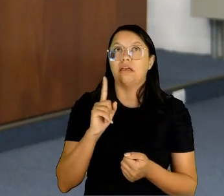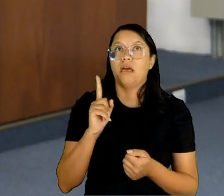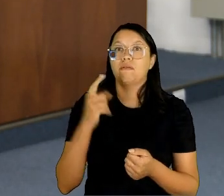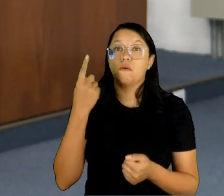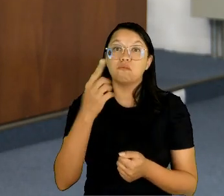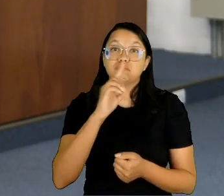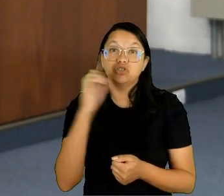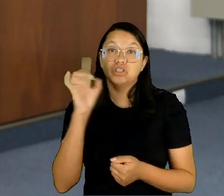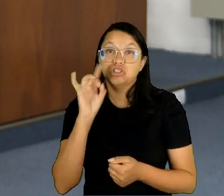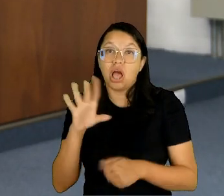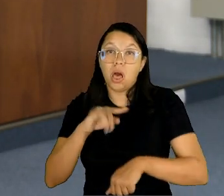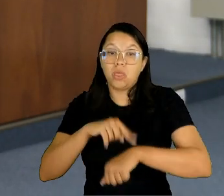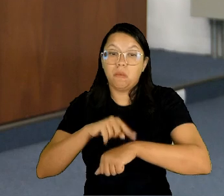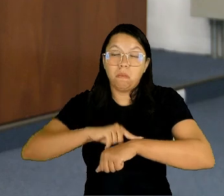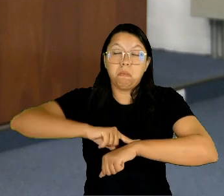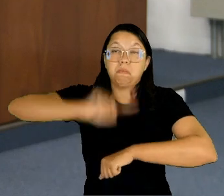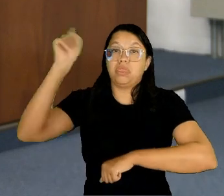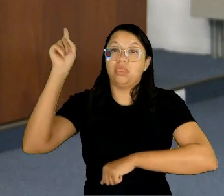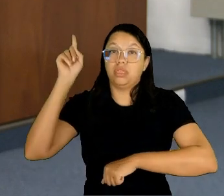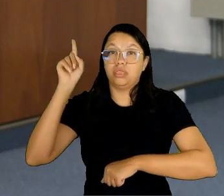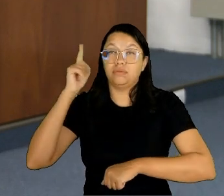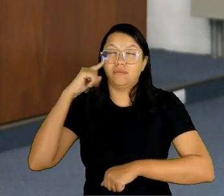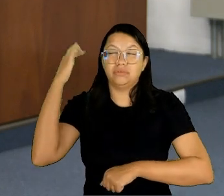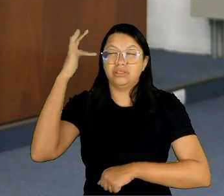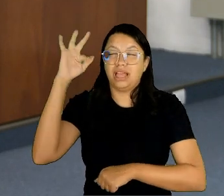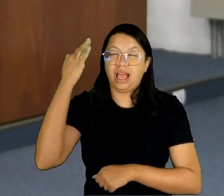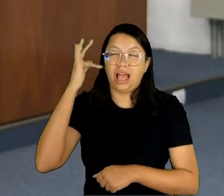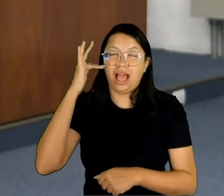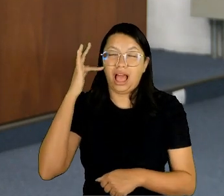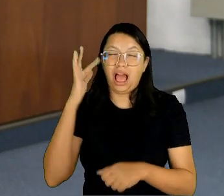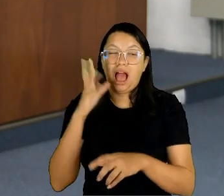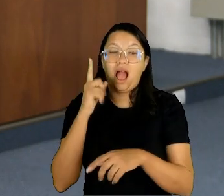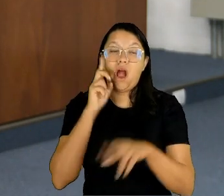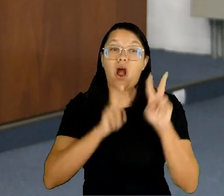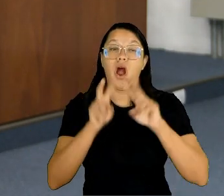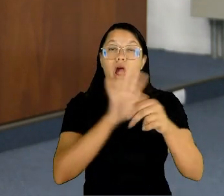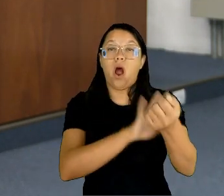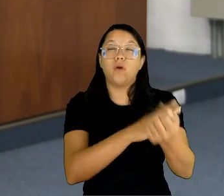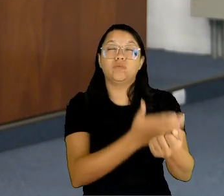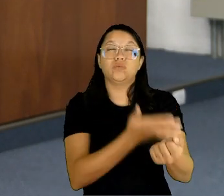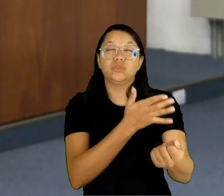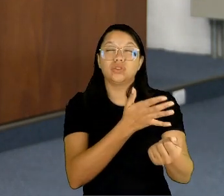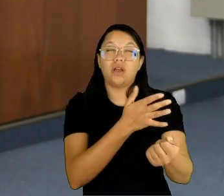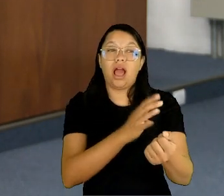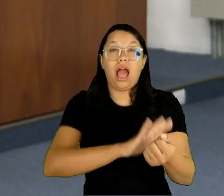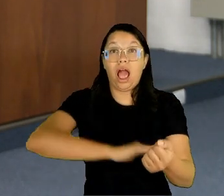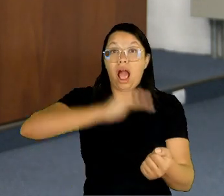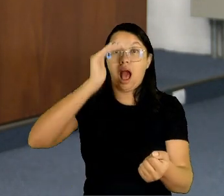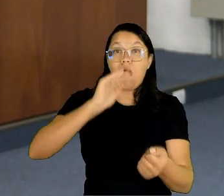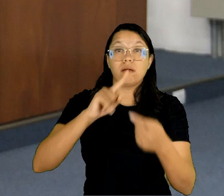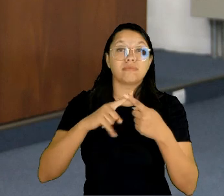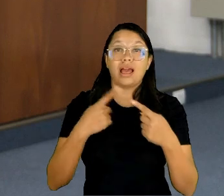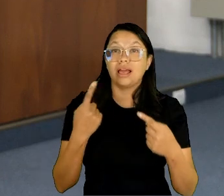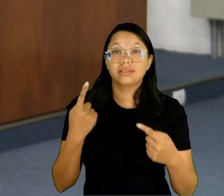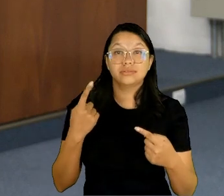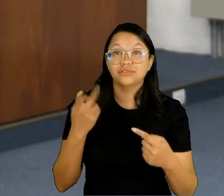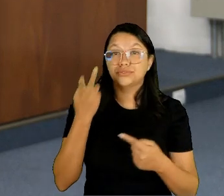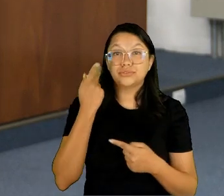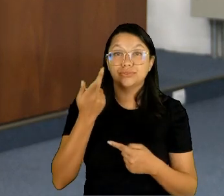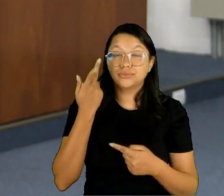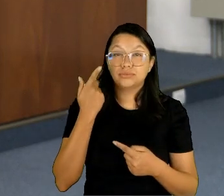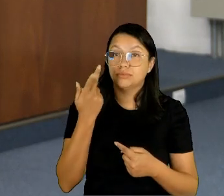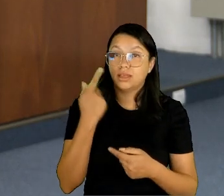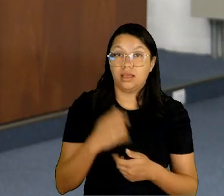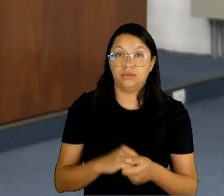um pico uma vez. O paciente estava com dor de cabeça, mediu a pressão e a pressão ficou alta. Às vezes a pressão está alta só como um reflexo